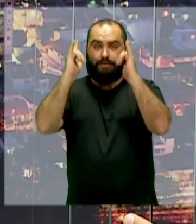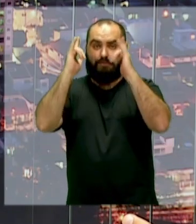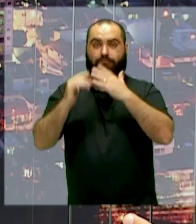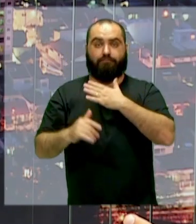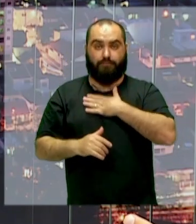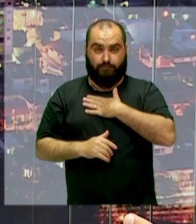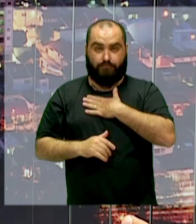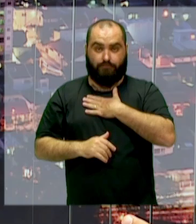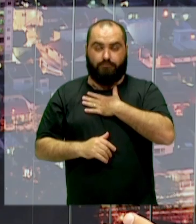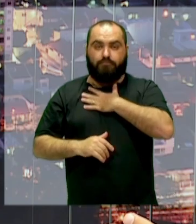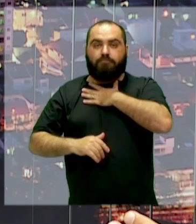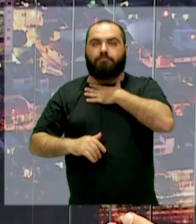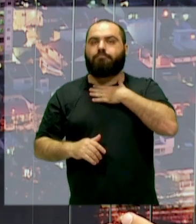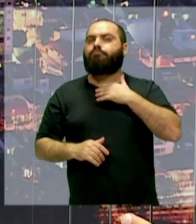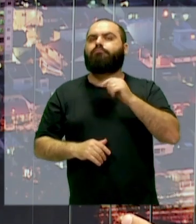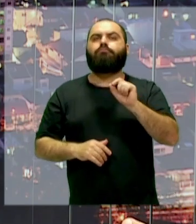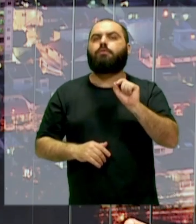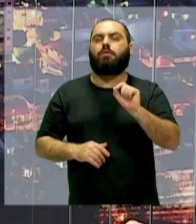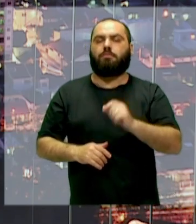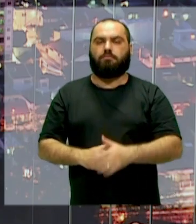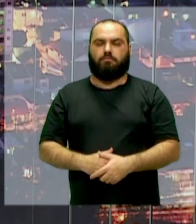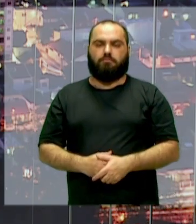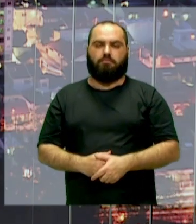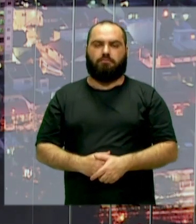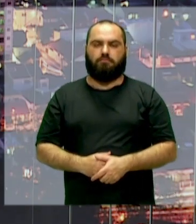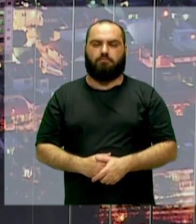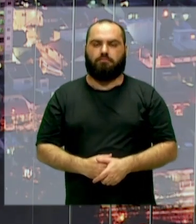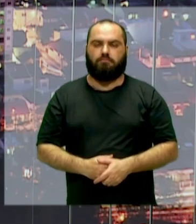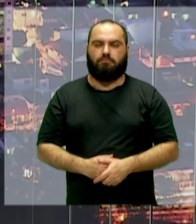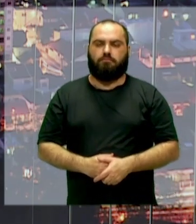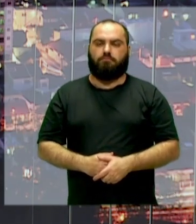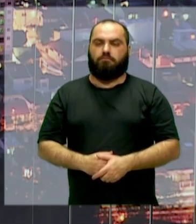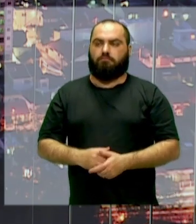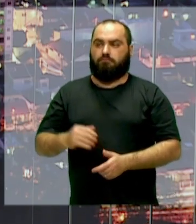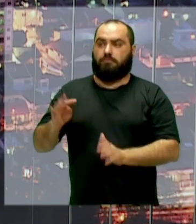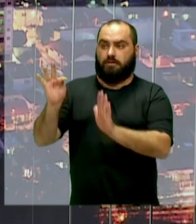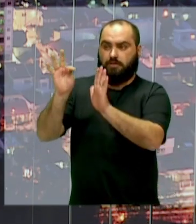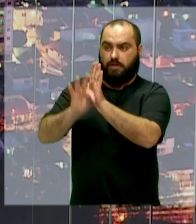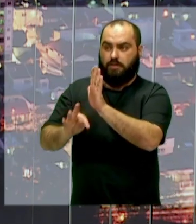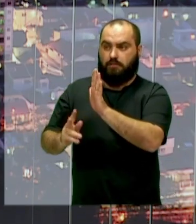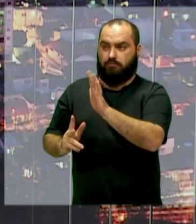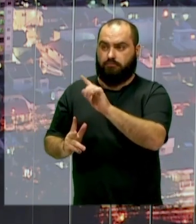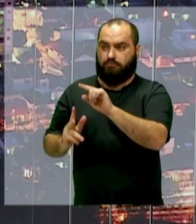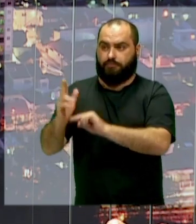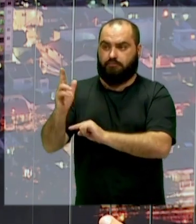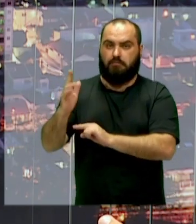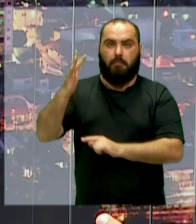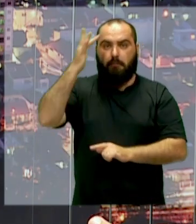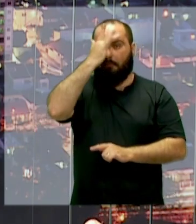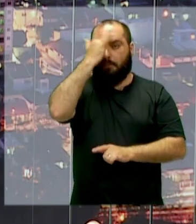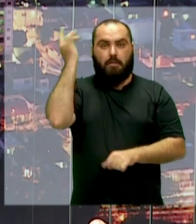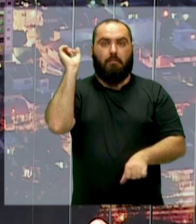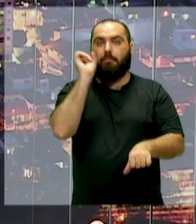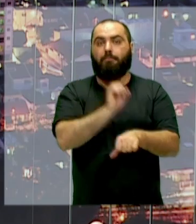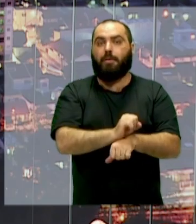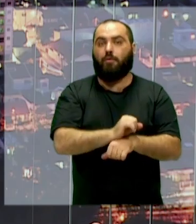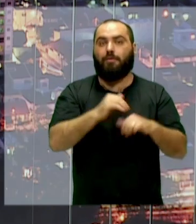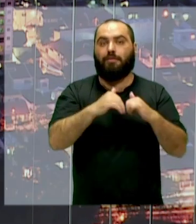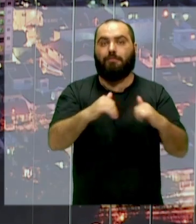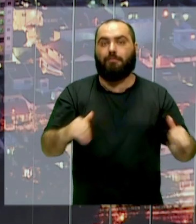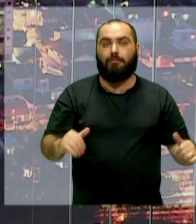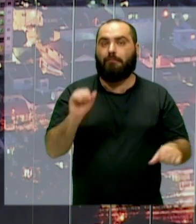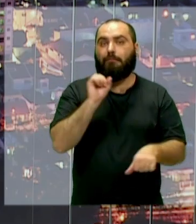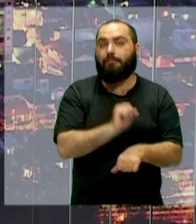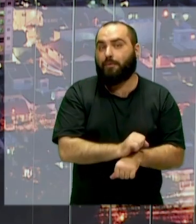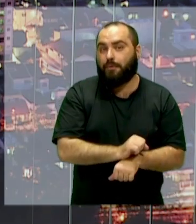época em que simplesmente no que caiu essa taxa as pessoas não separavam mais nada